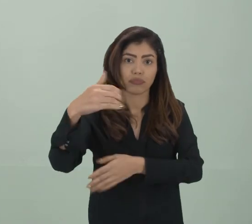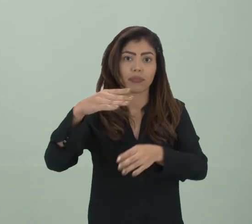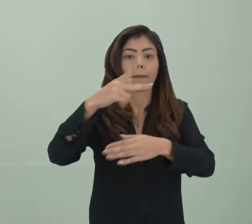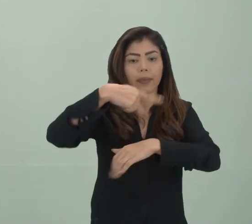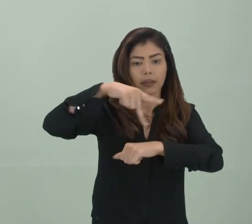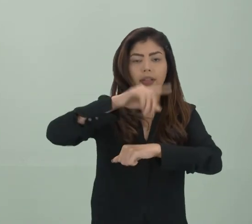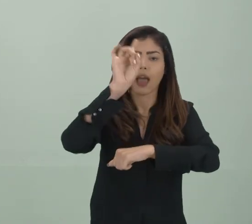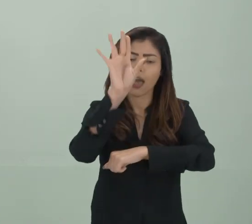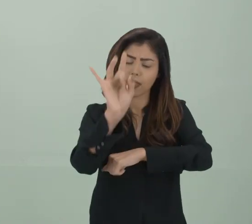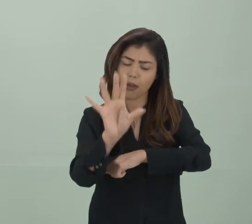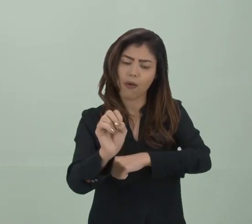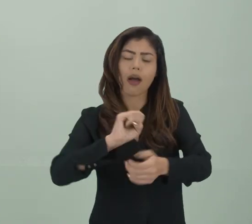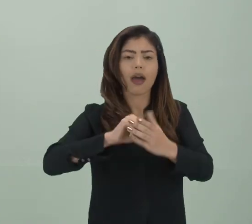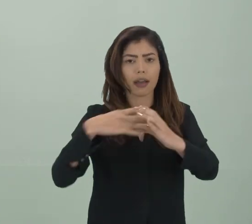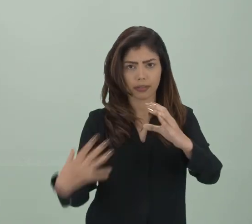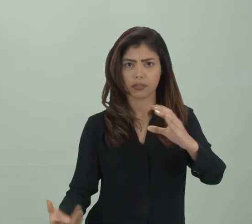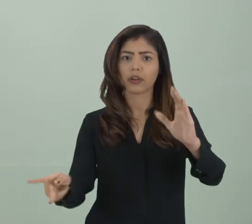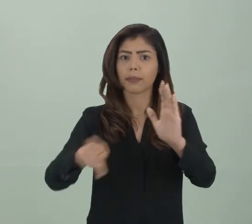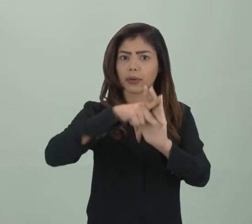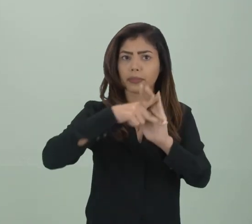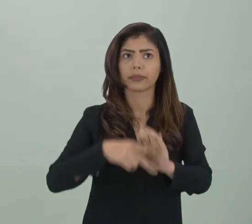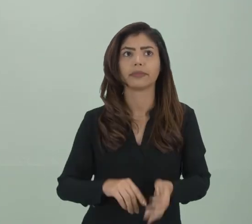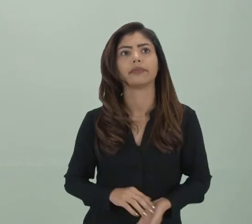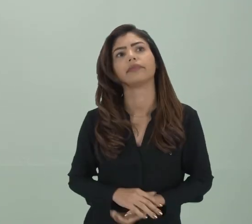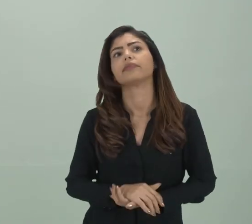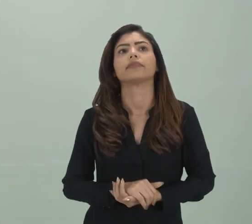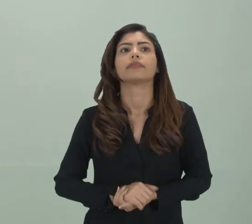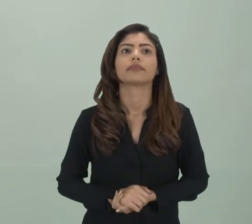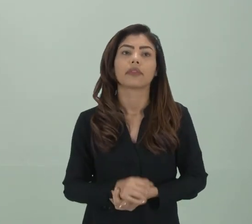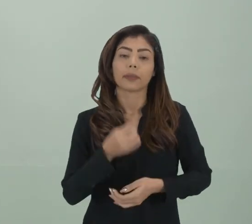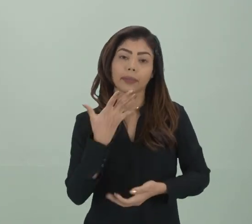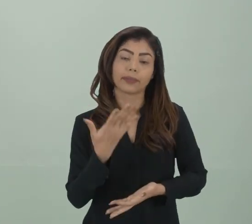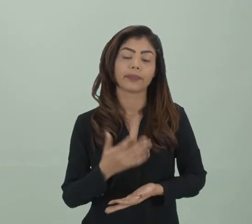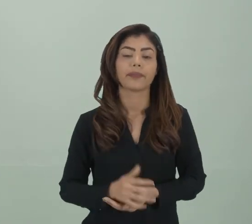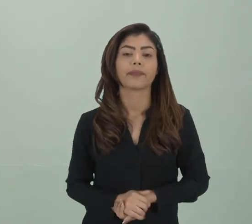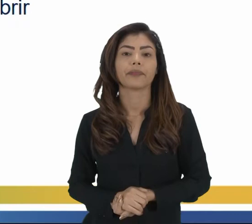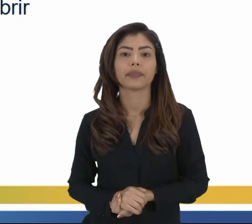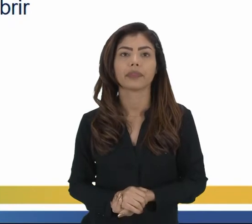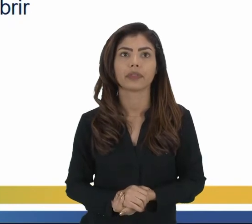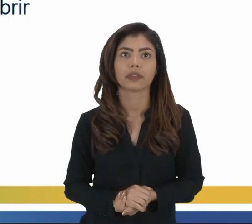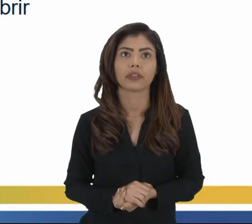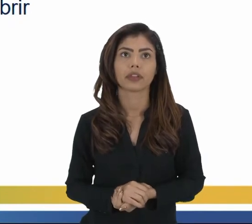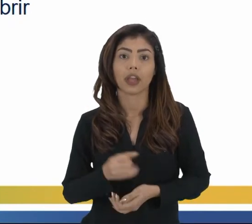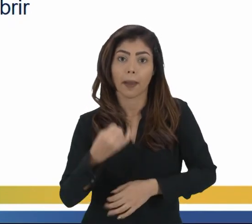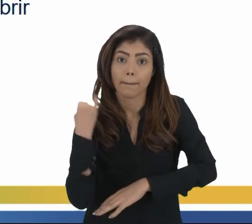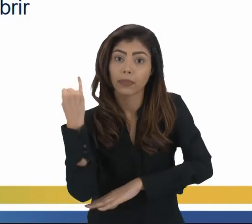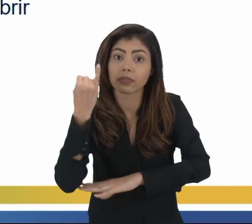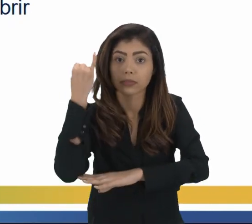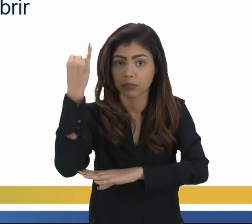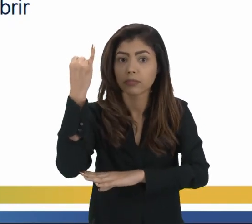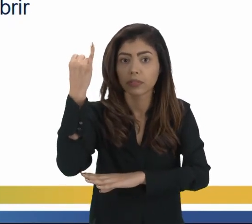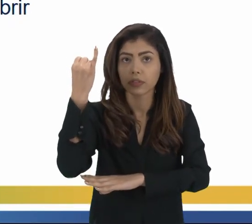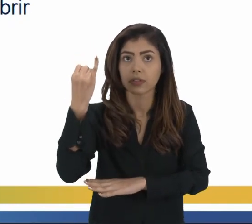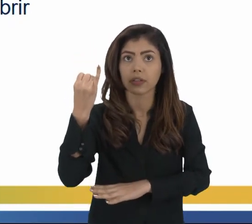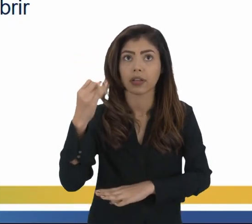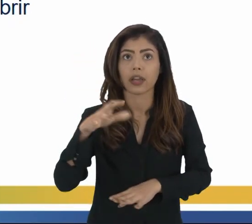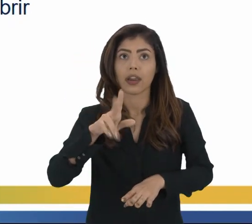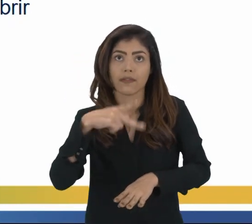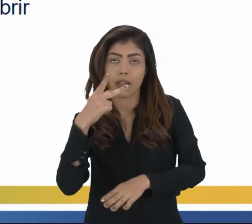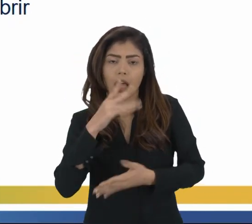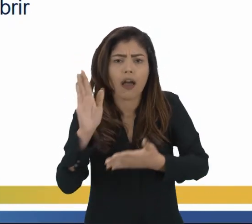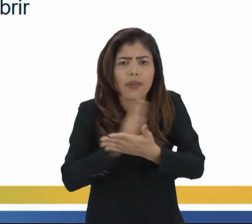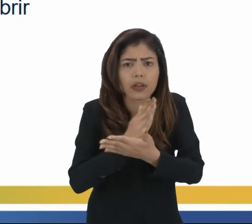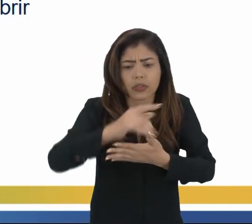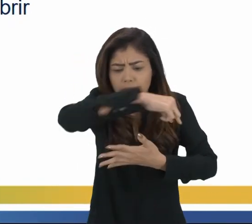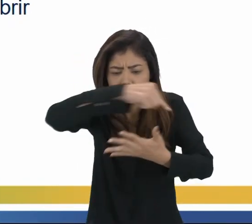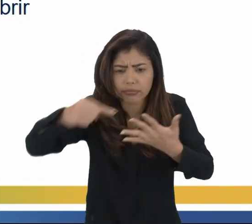cada país vai ter aí suas características. Bom, é muito importante dizer que as